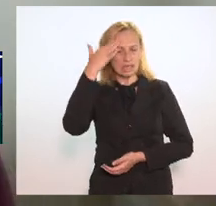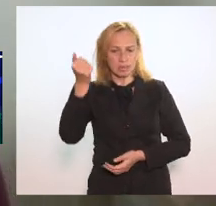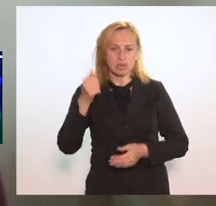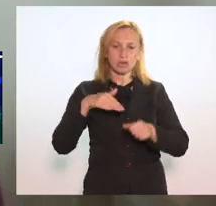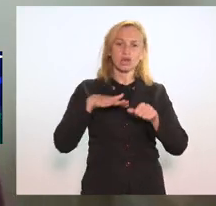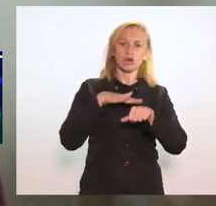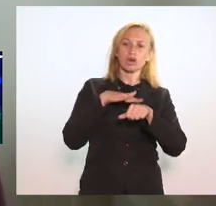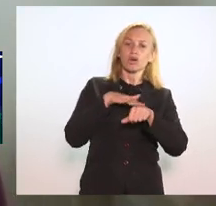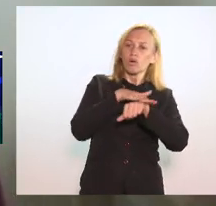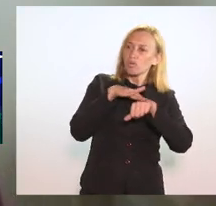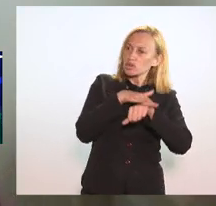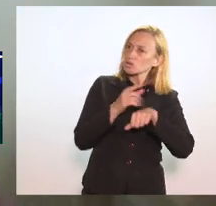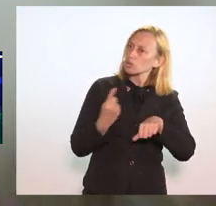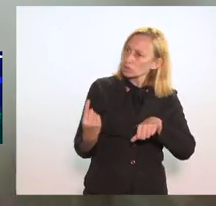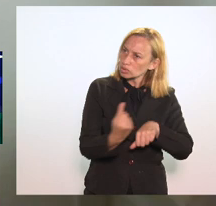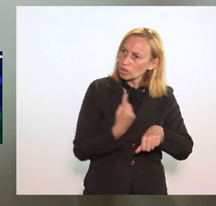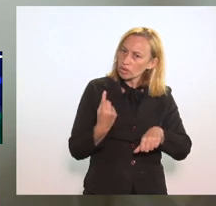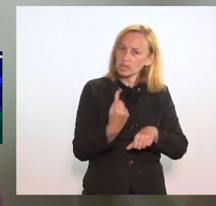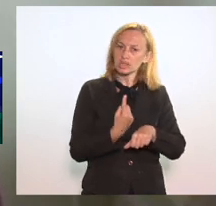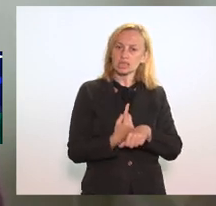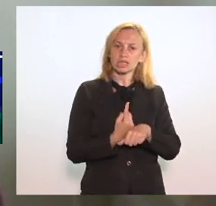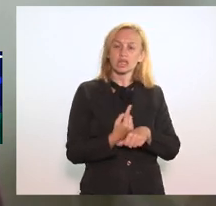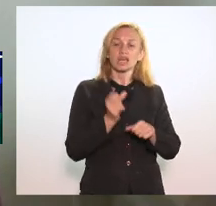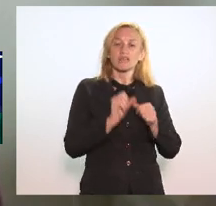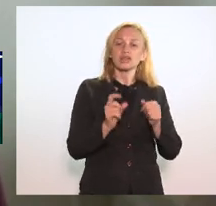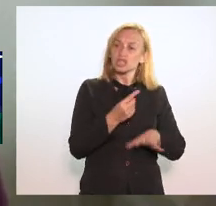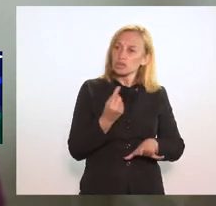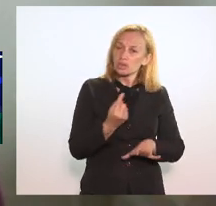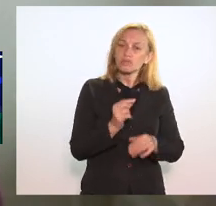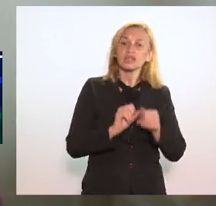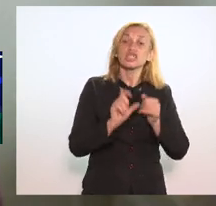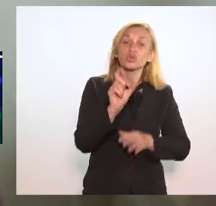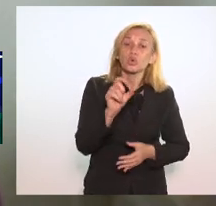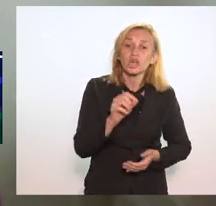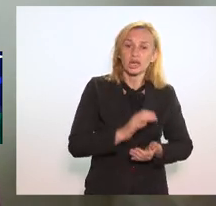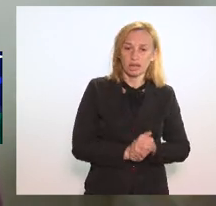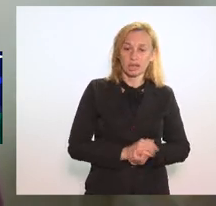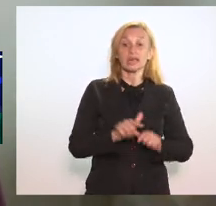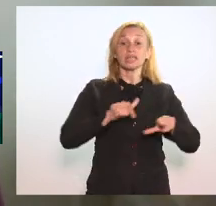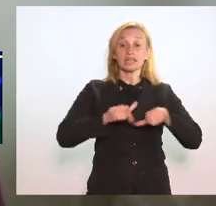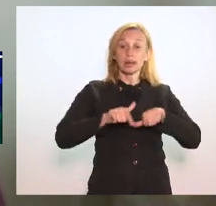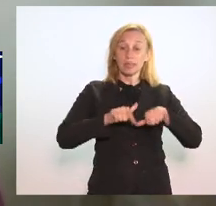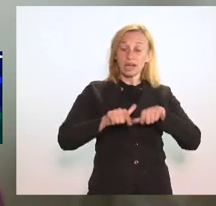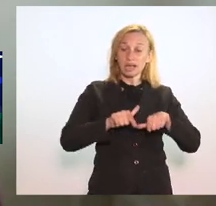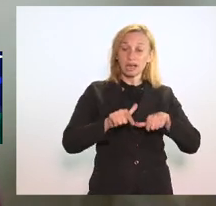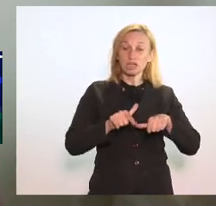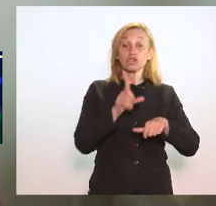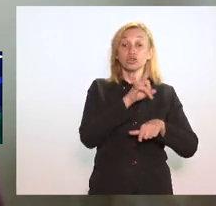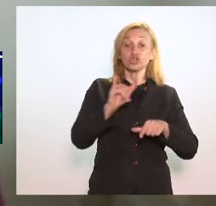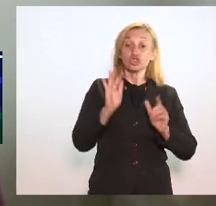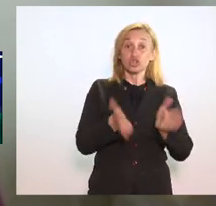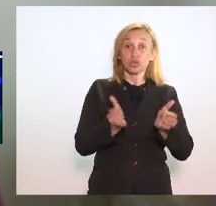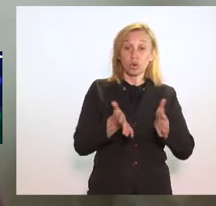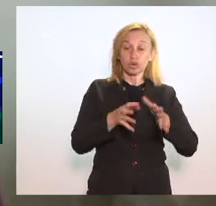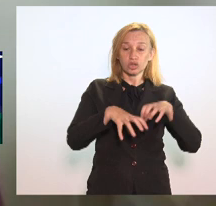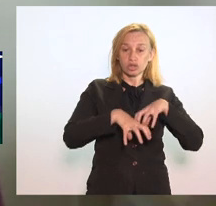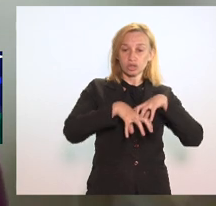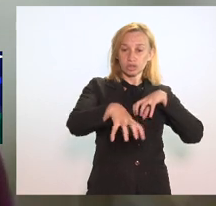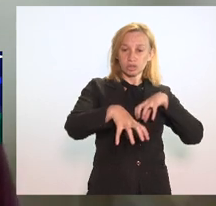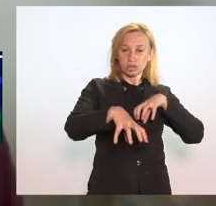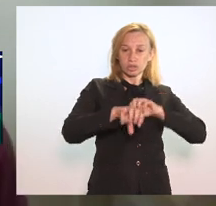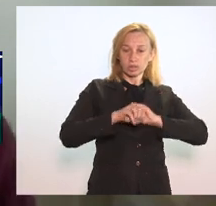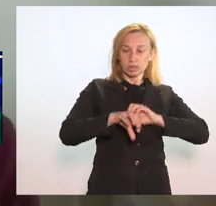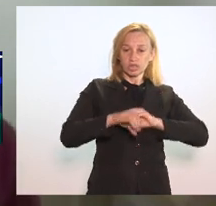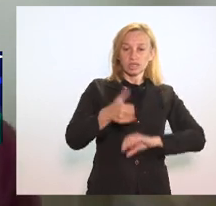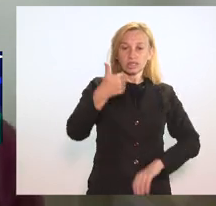líderes e tens que o Parlamento Fluminense passasse a trabalhar a partir do dia de hoje de dez